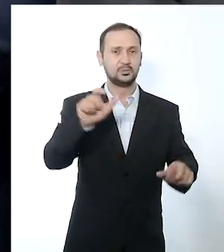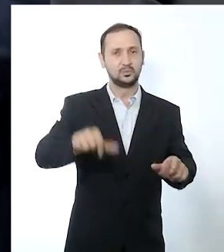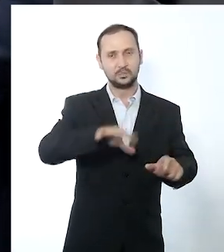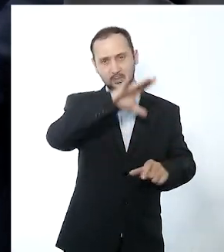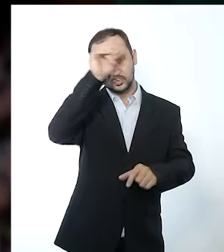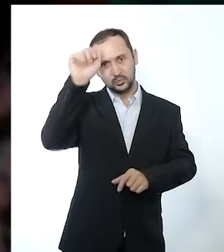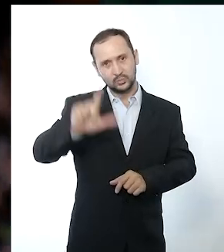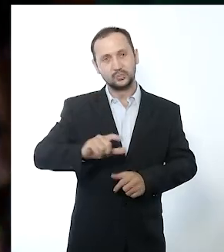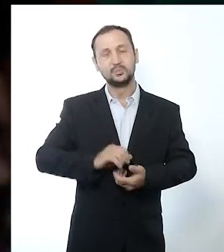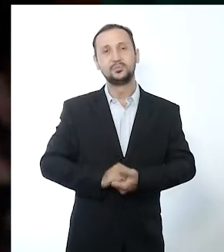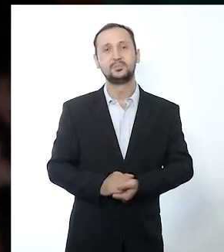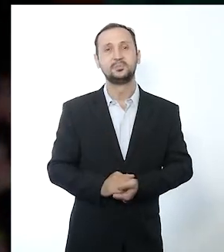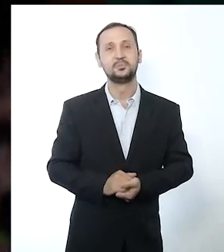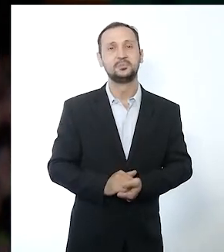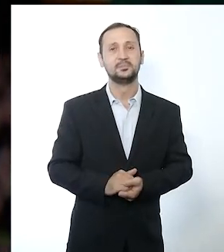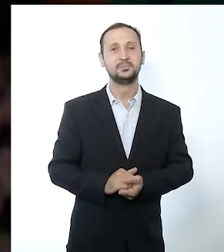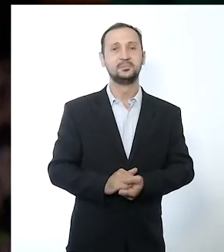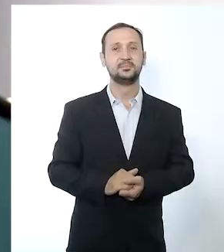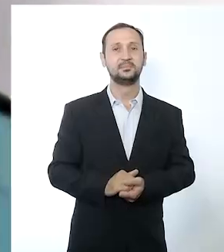Estado.